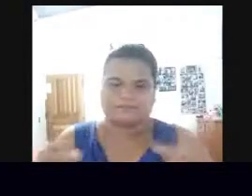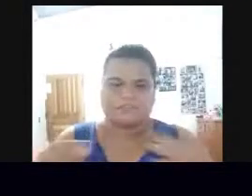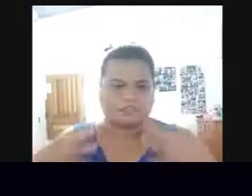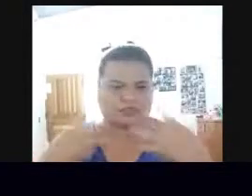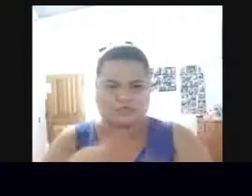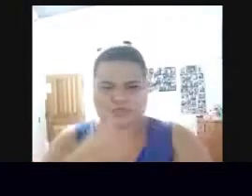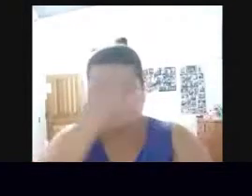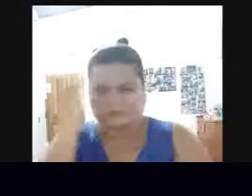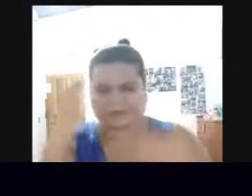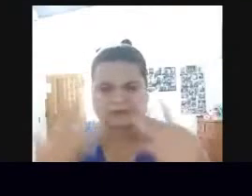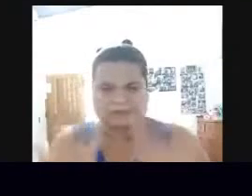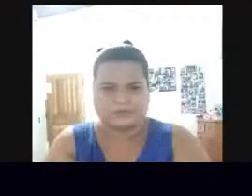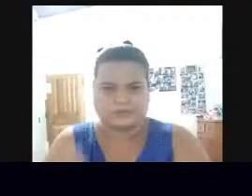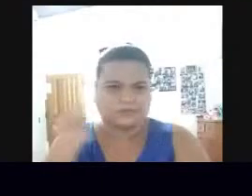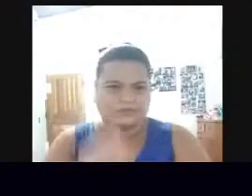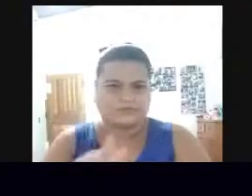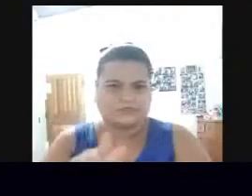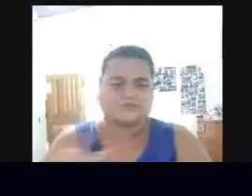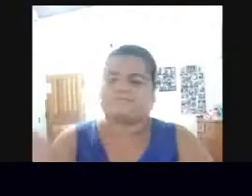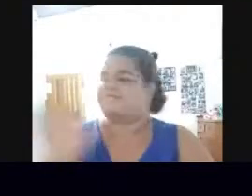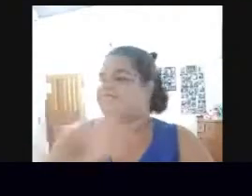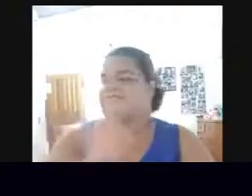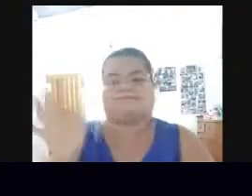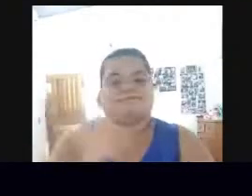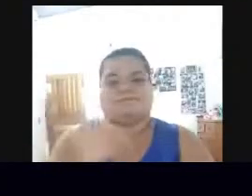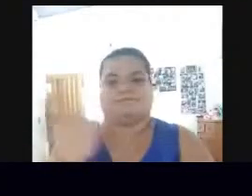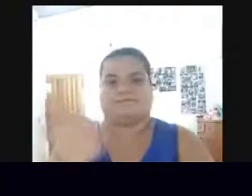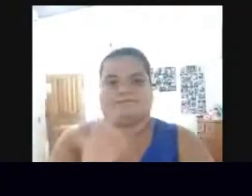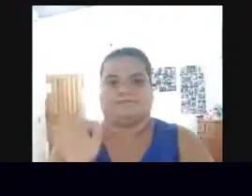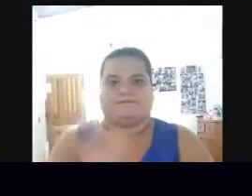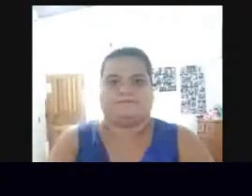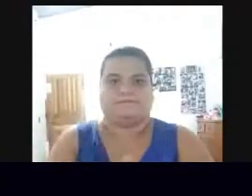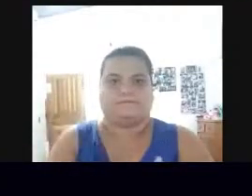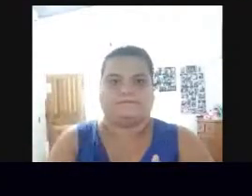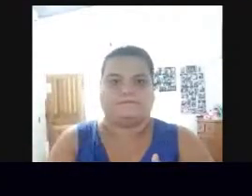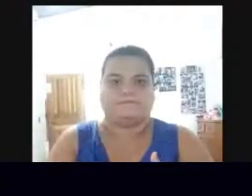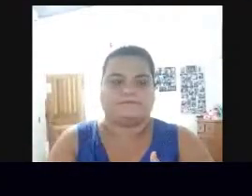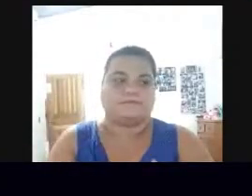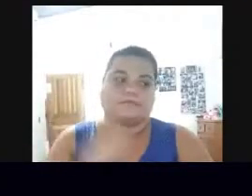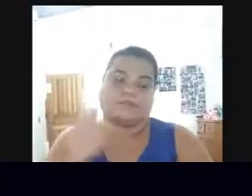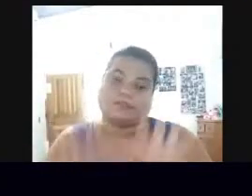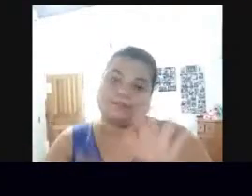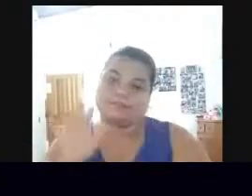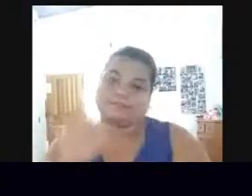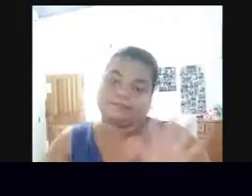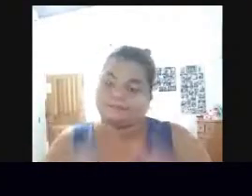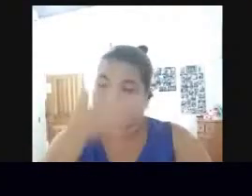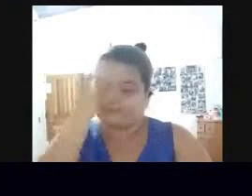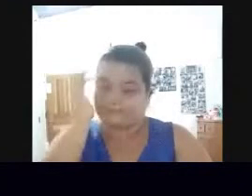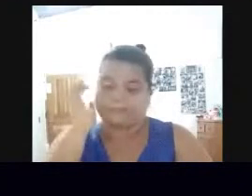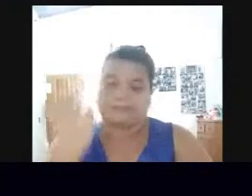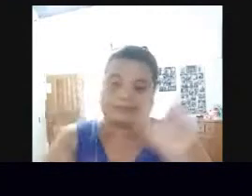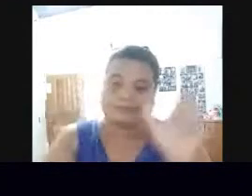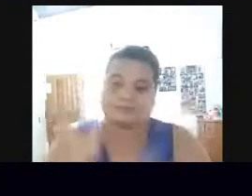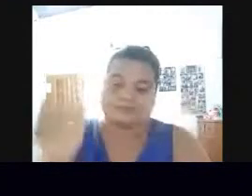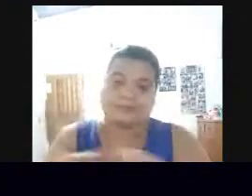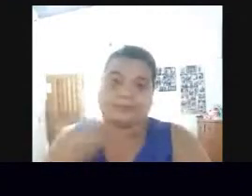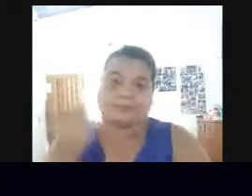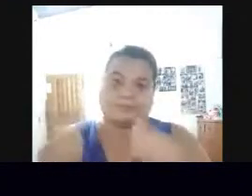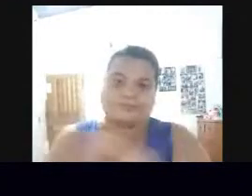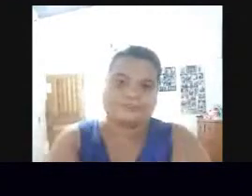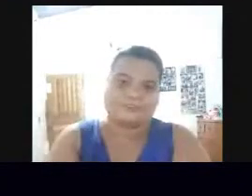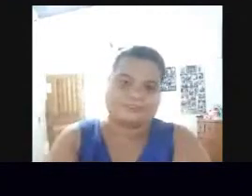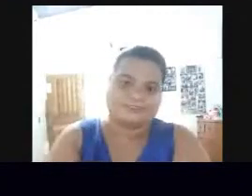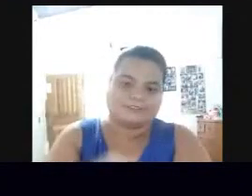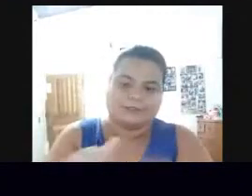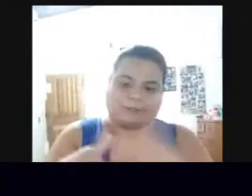conseguir minimizar essa alergia em todos? Não, vai depender de como é aquele processo alérgico, como que aquele indivíduo está desenvolvendo